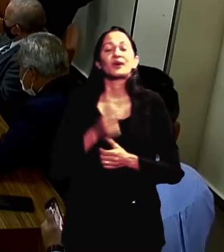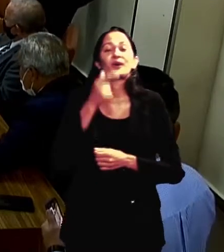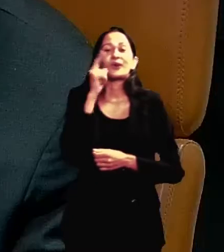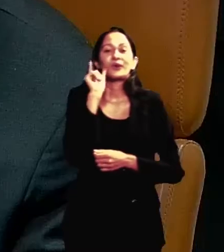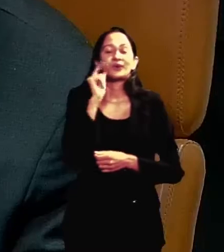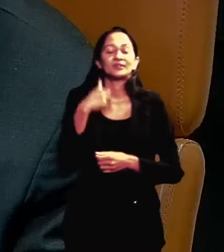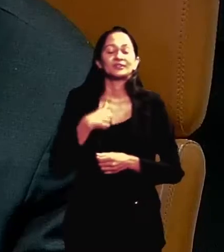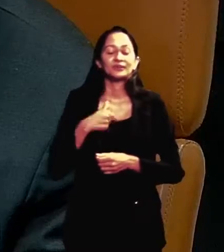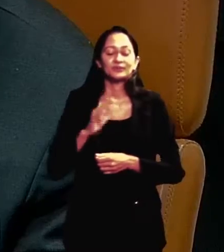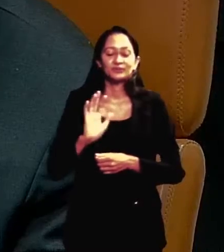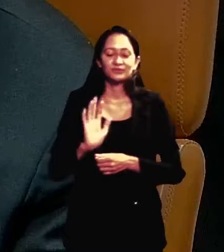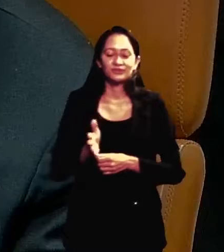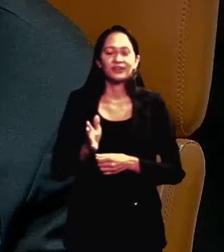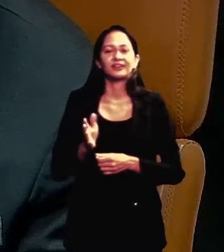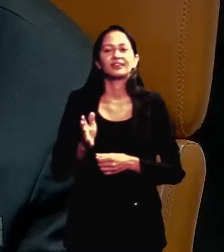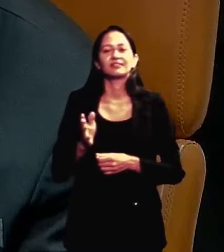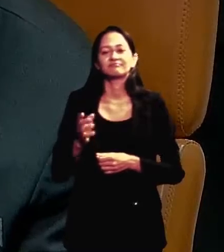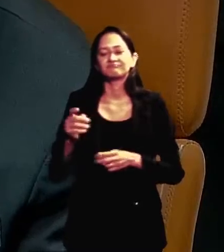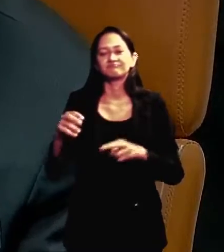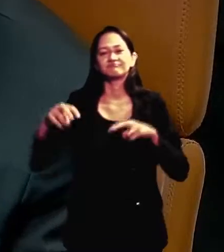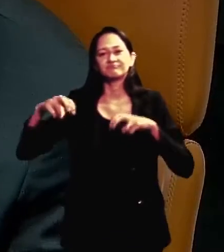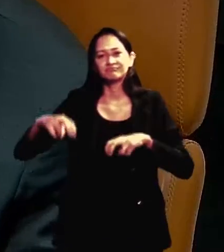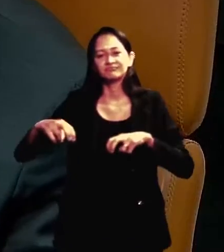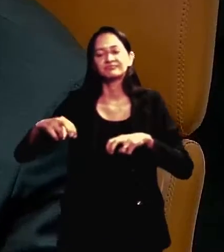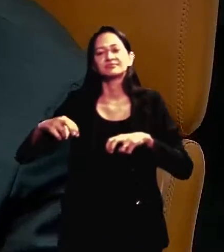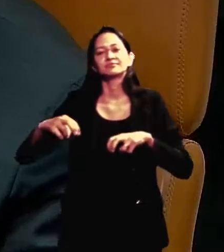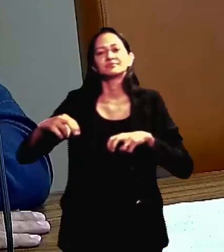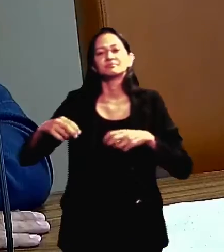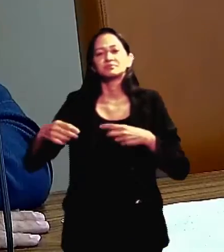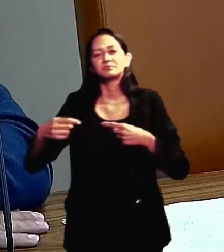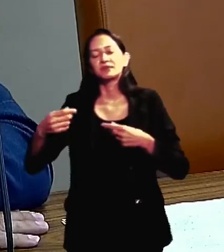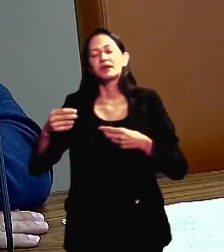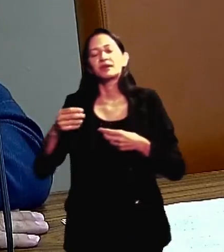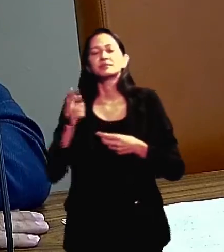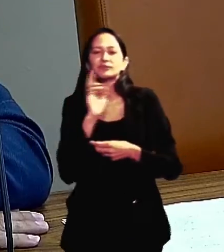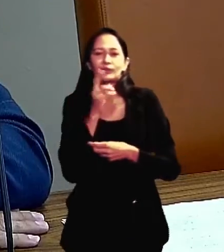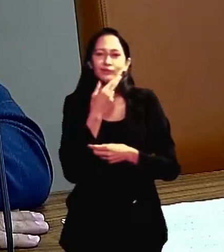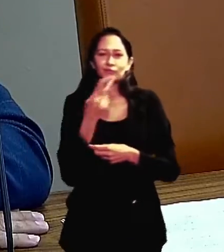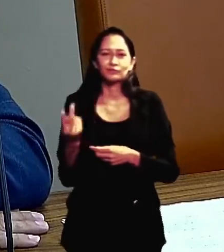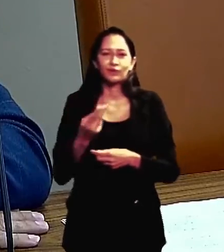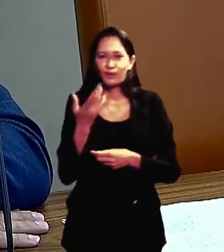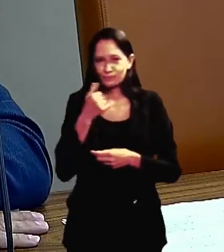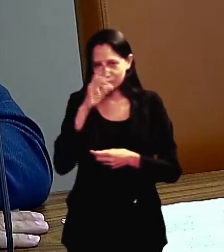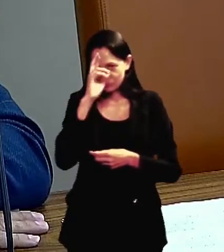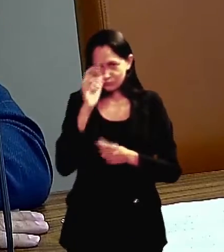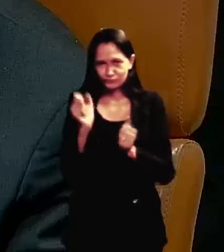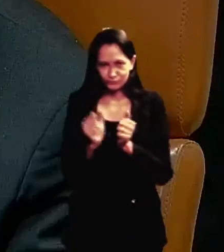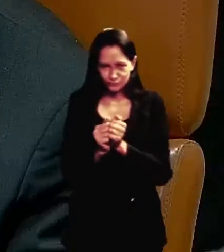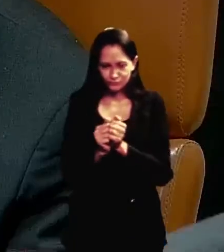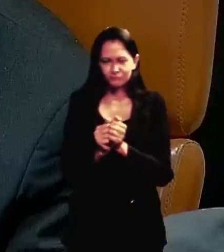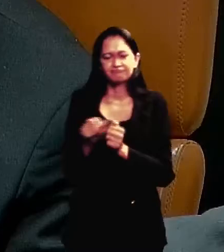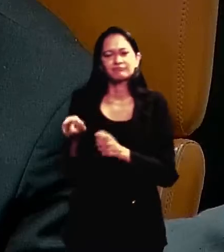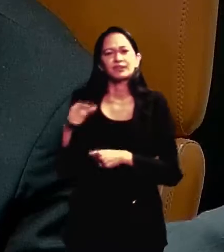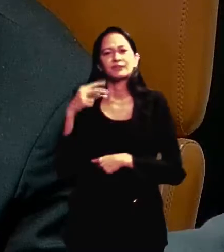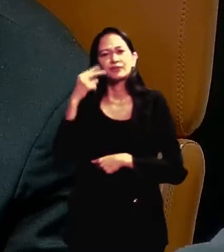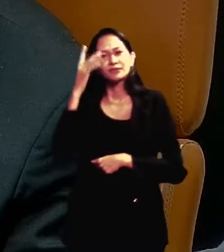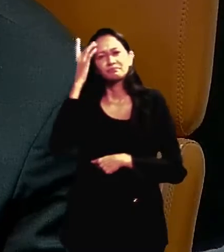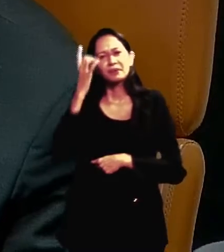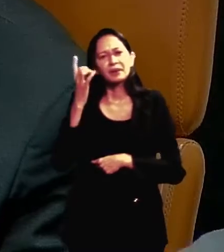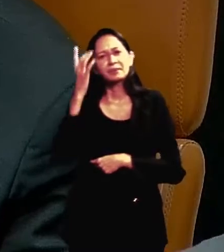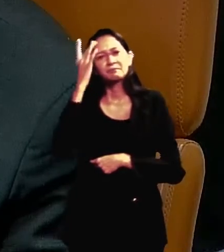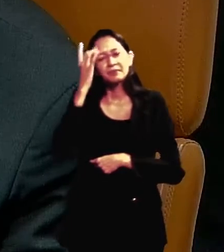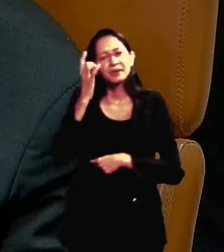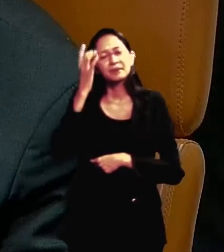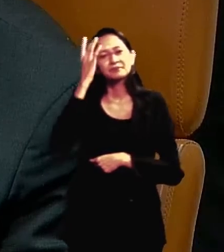eu tive a honra de almoçar ao lado do meu amigo Cabo Sena, viu? Um vereador que, cada dia que passa,